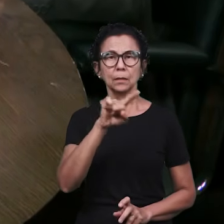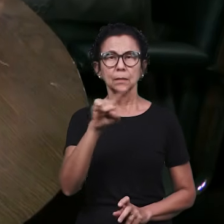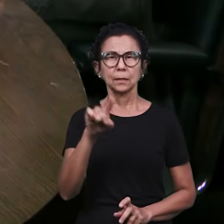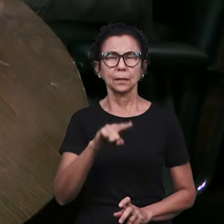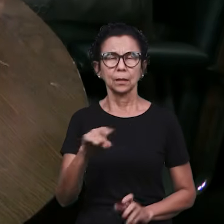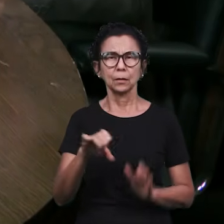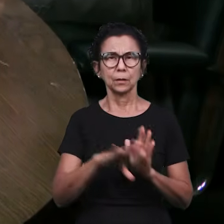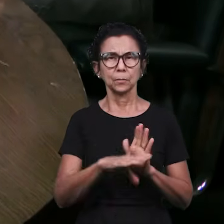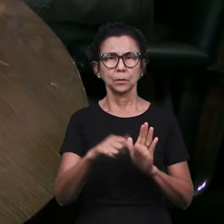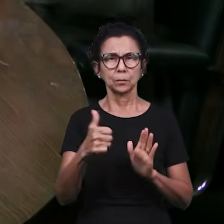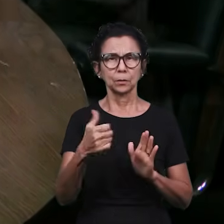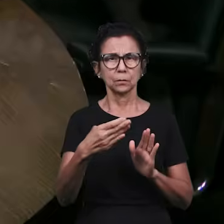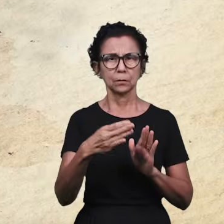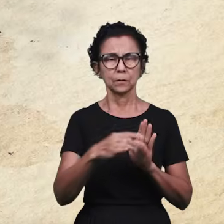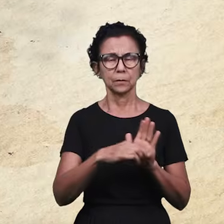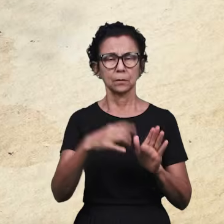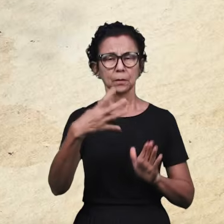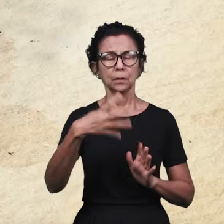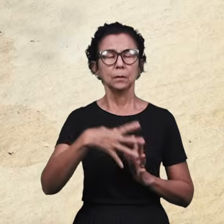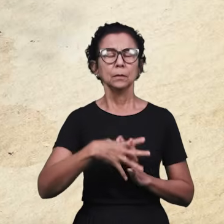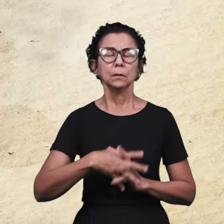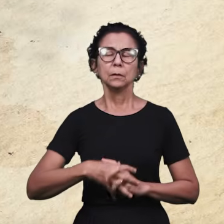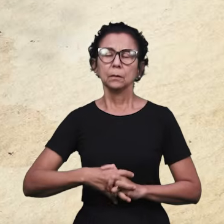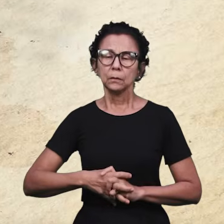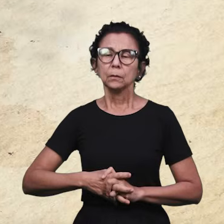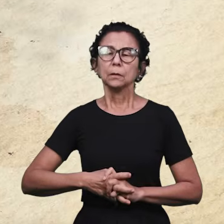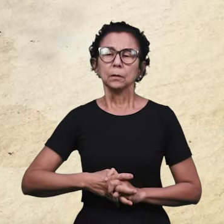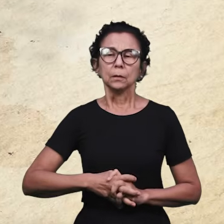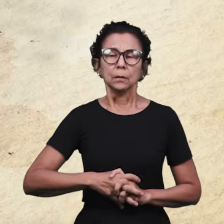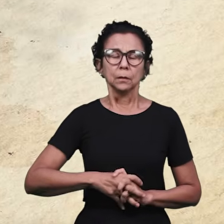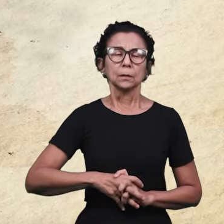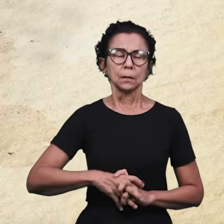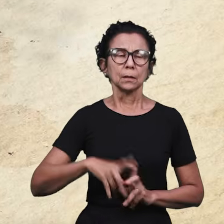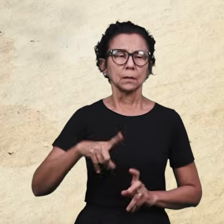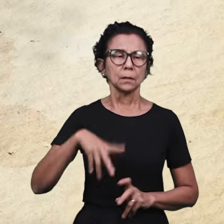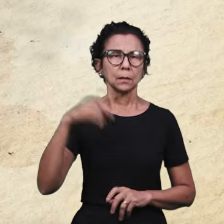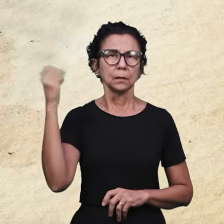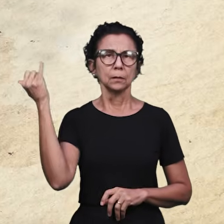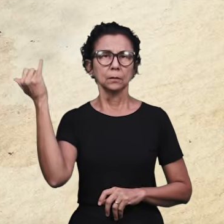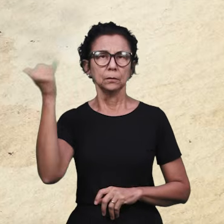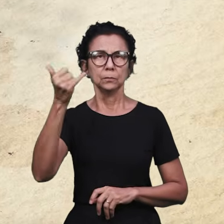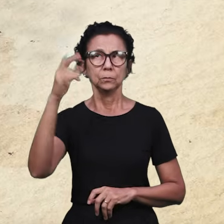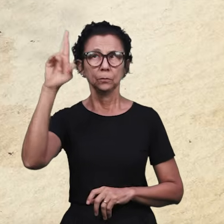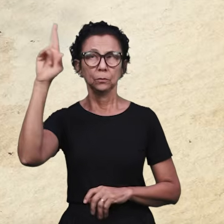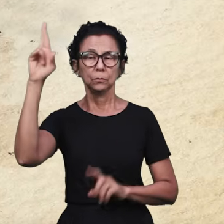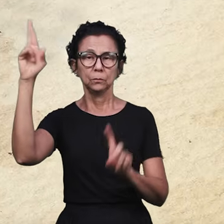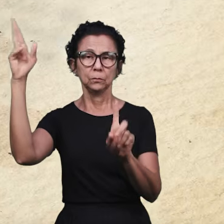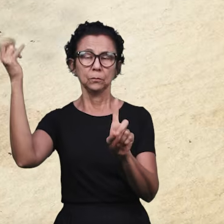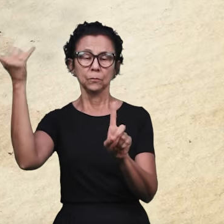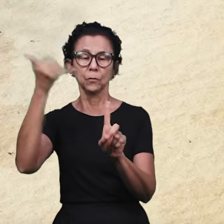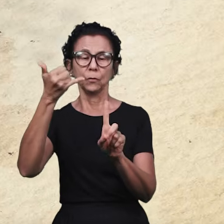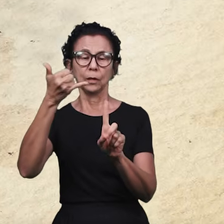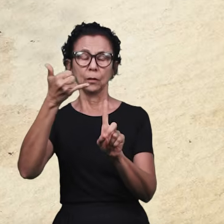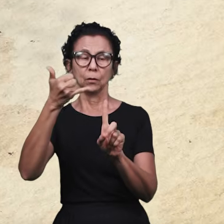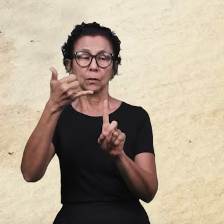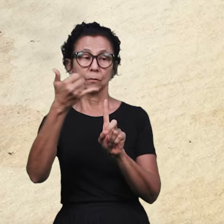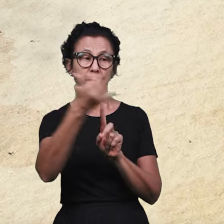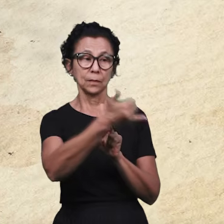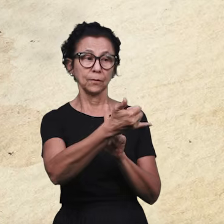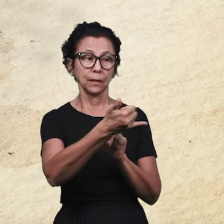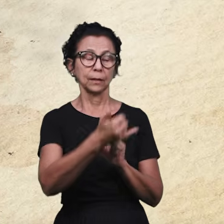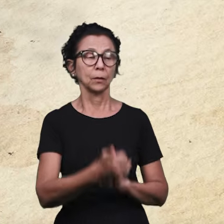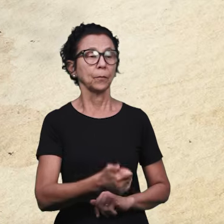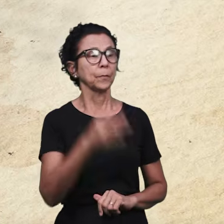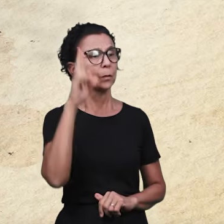quanto? 14:4. E 14:4. diz assim: "Portanto, fala com eles", e dizes, é o Senhor falando: Sim. "Assim diz o Senhor